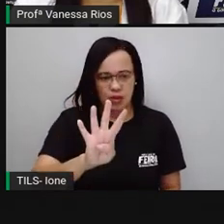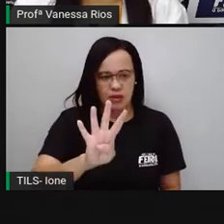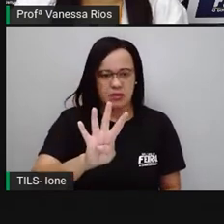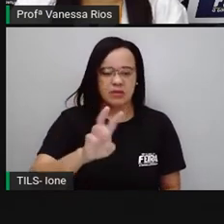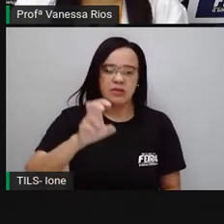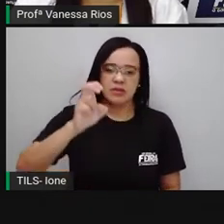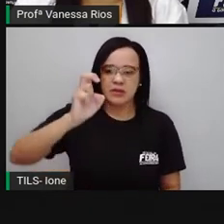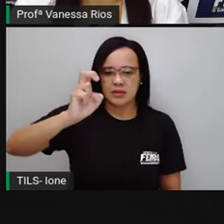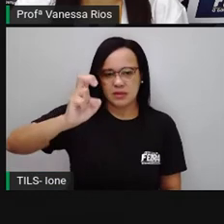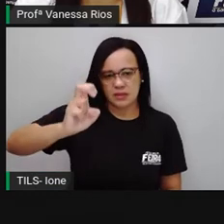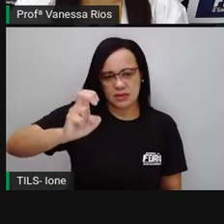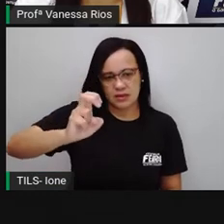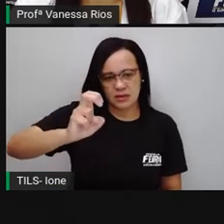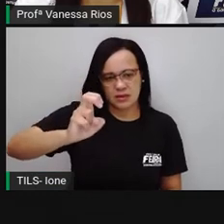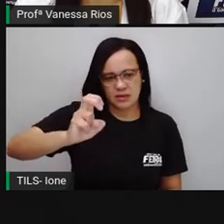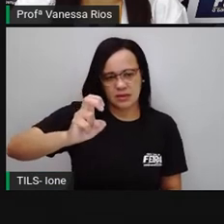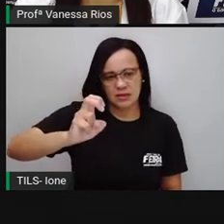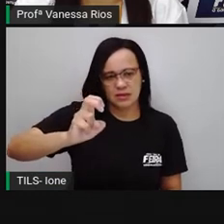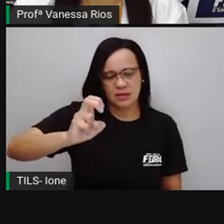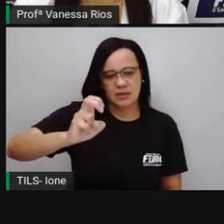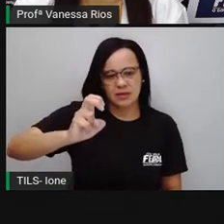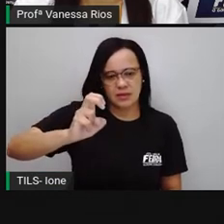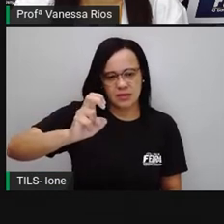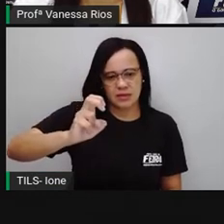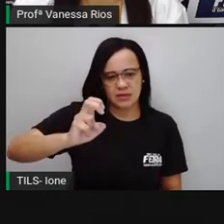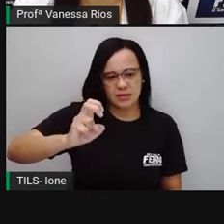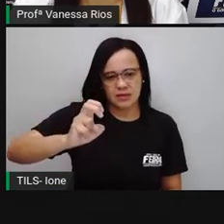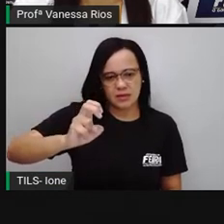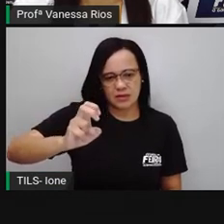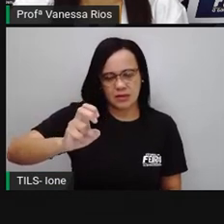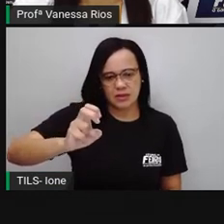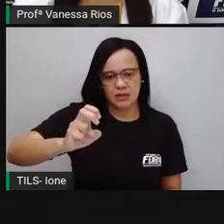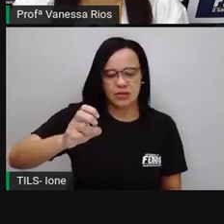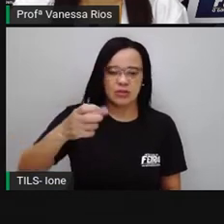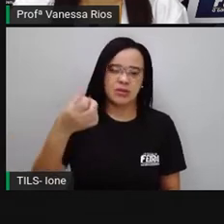1, 2, 3, 4, vai contar a parte de baixo agora,